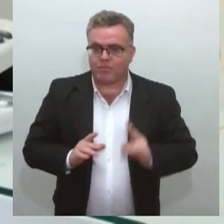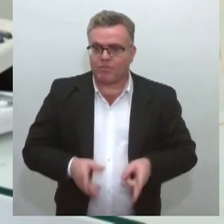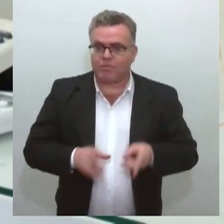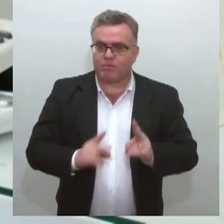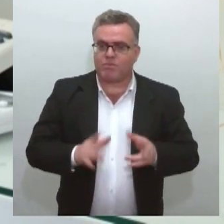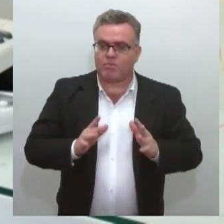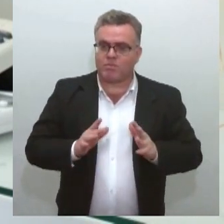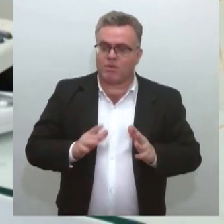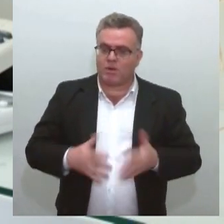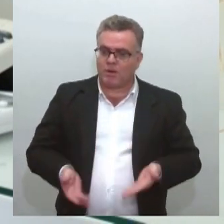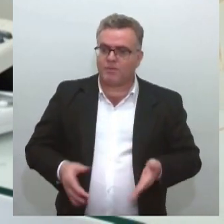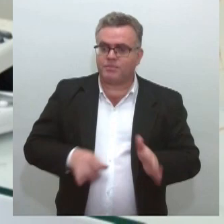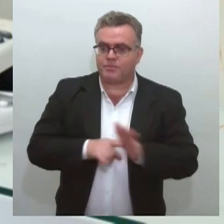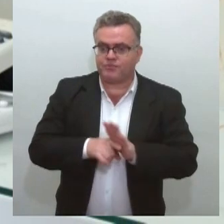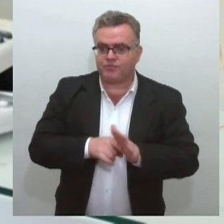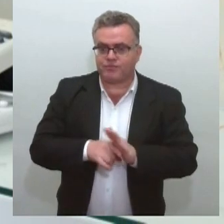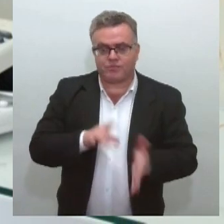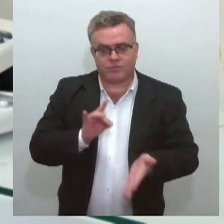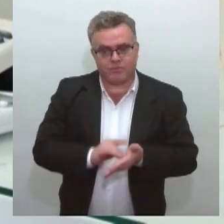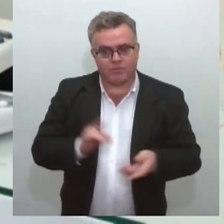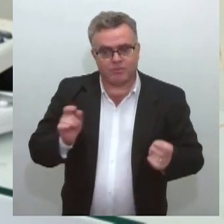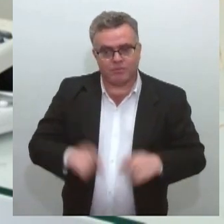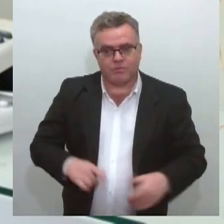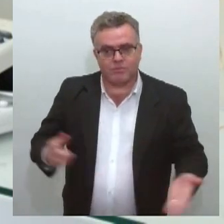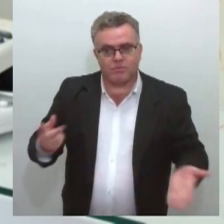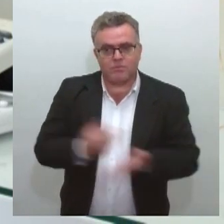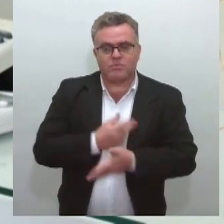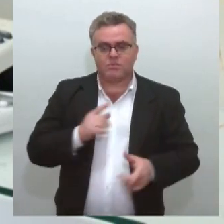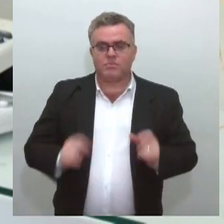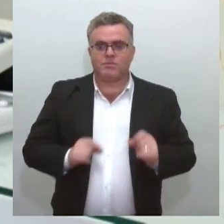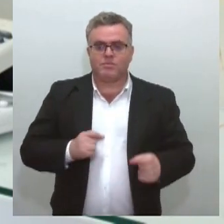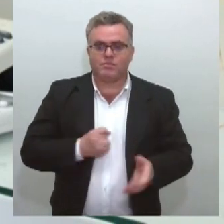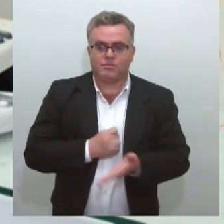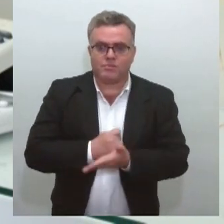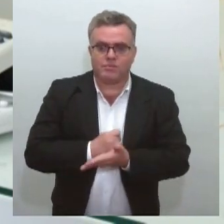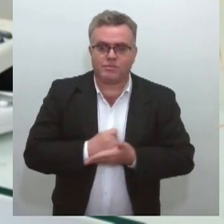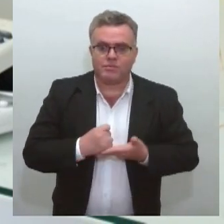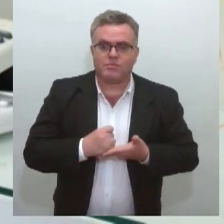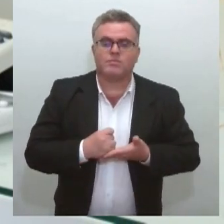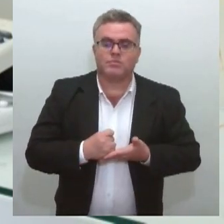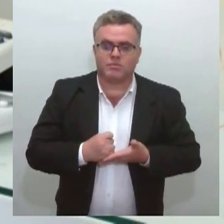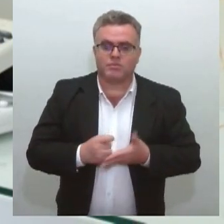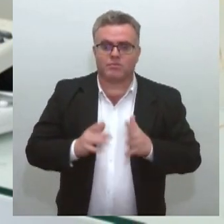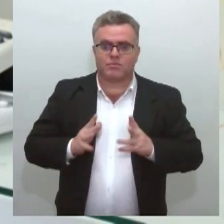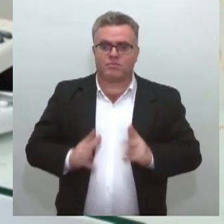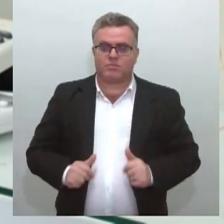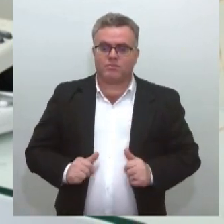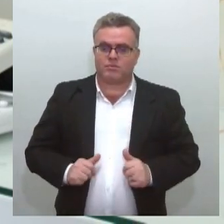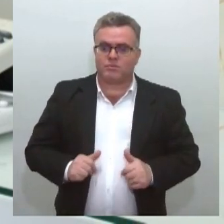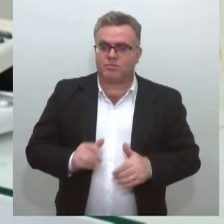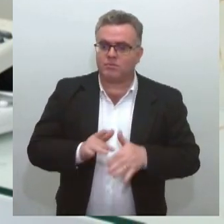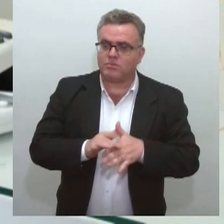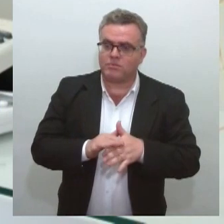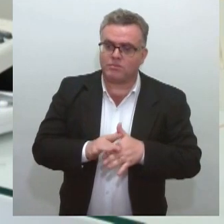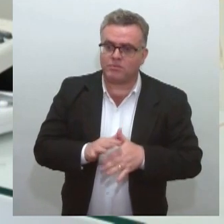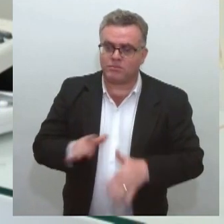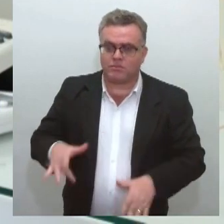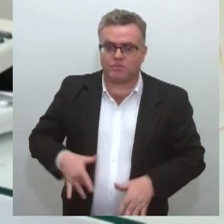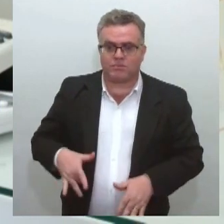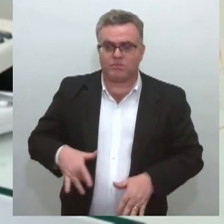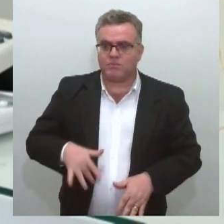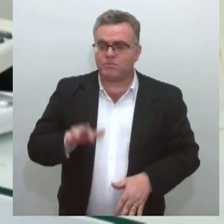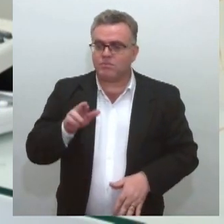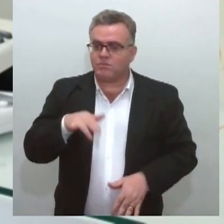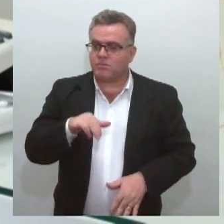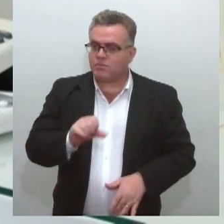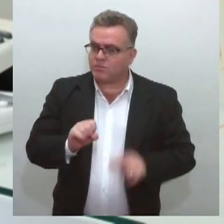periódica. E aí, às vezes, quando faz, já está na iminência de iniciar a diálise, porque a doença do rim, ela é silenciosa. Normalmente, ela só vai